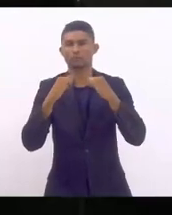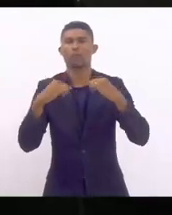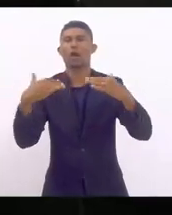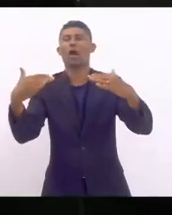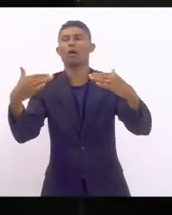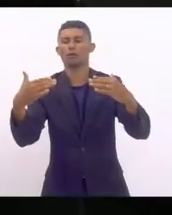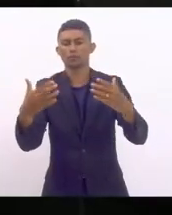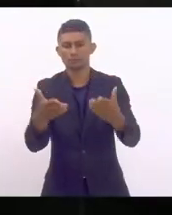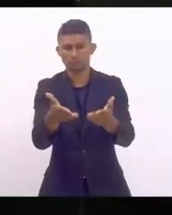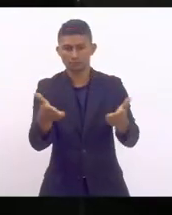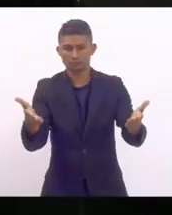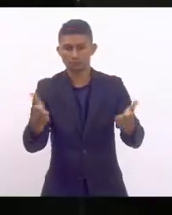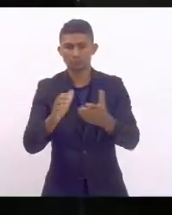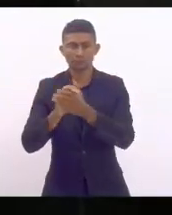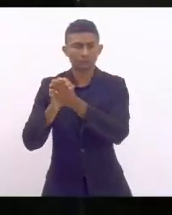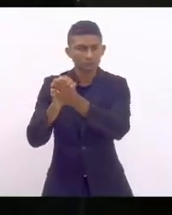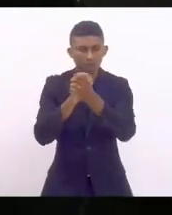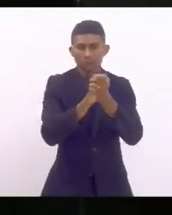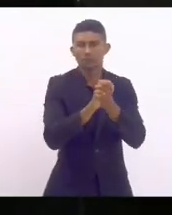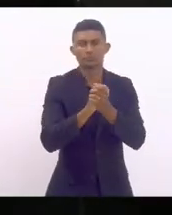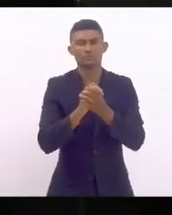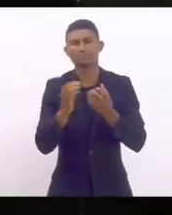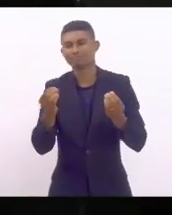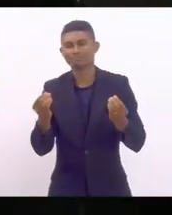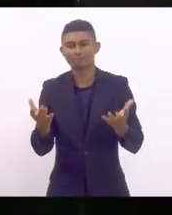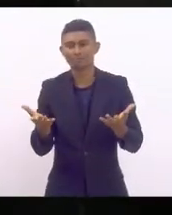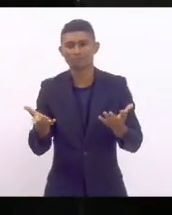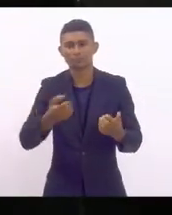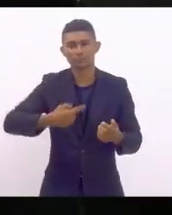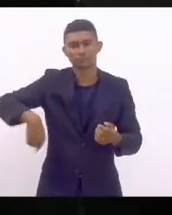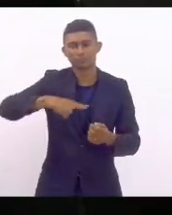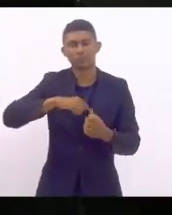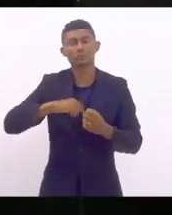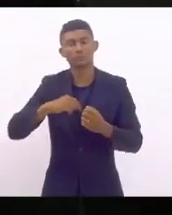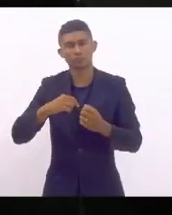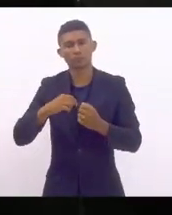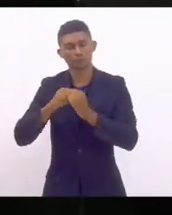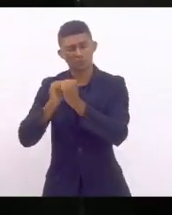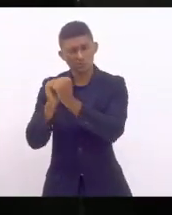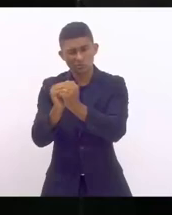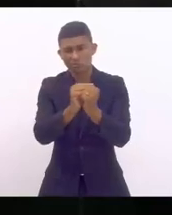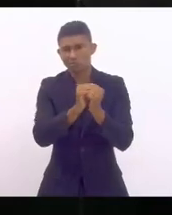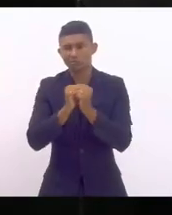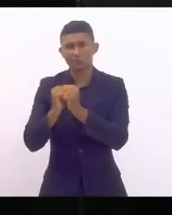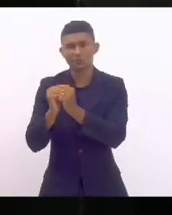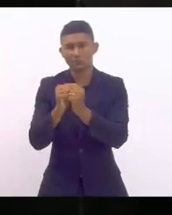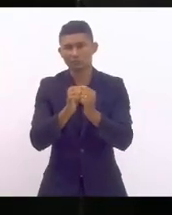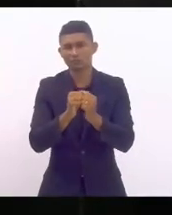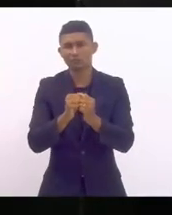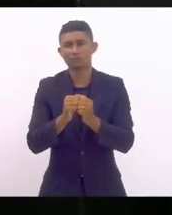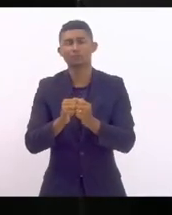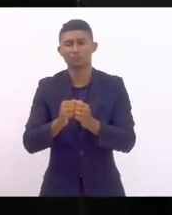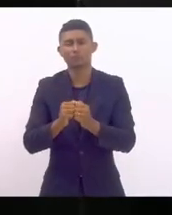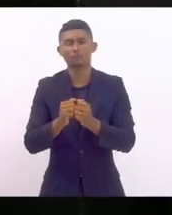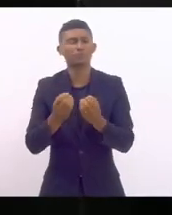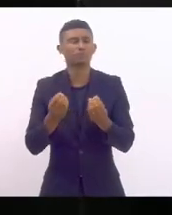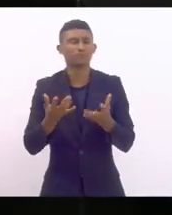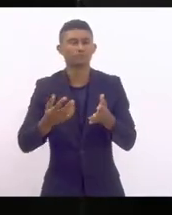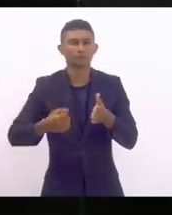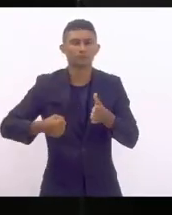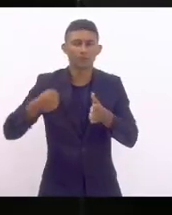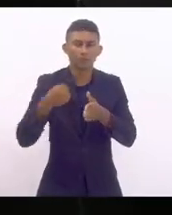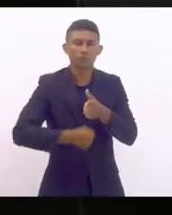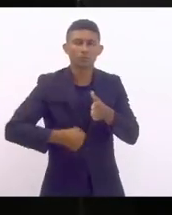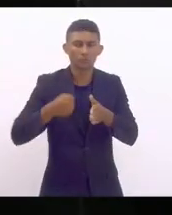para juntos em setar realmente a luta